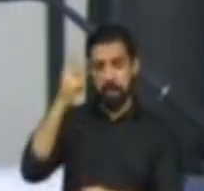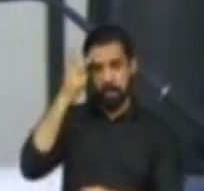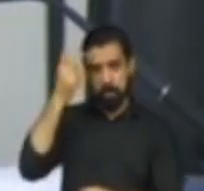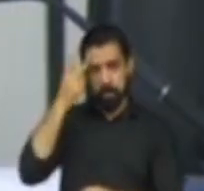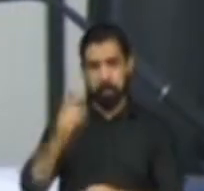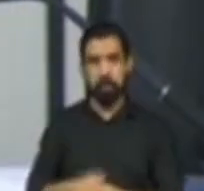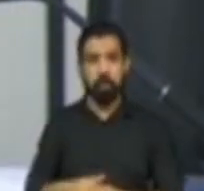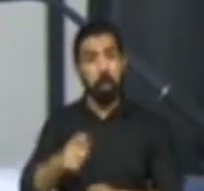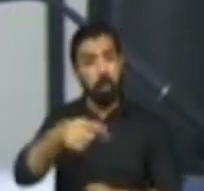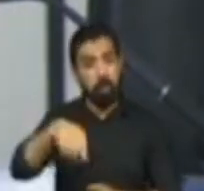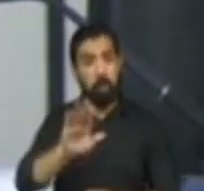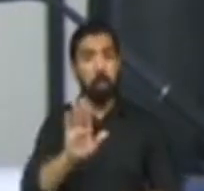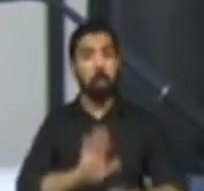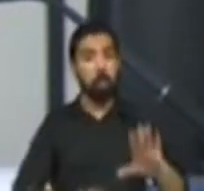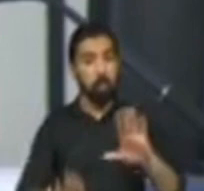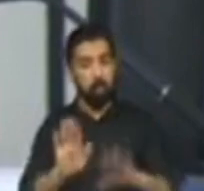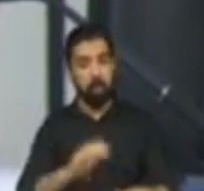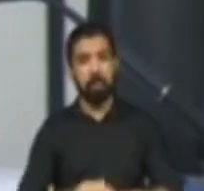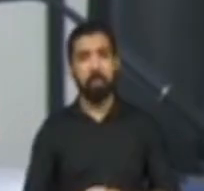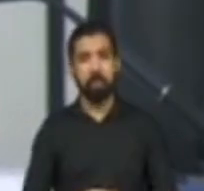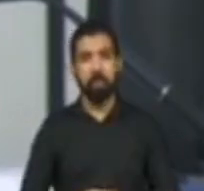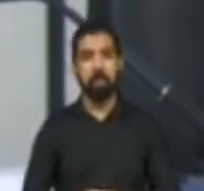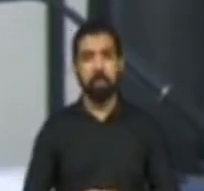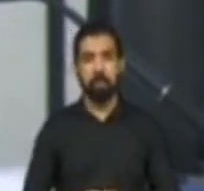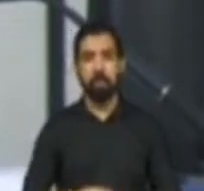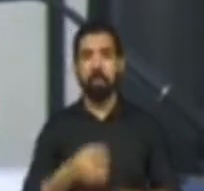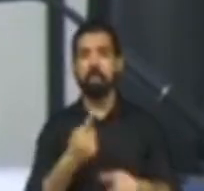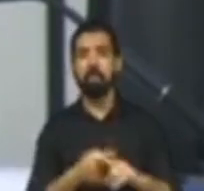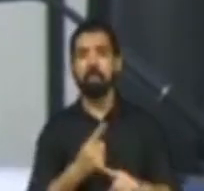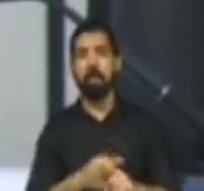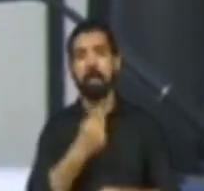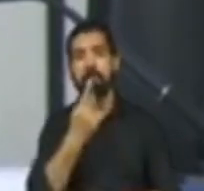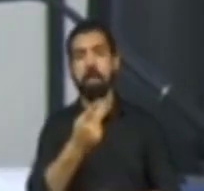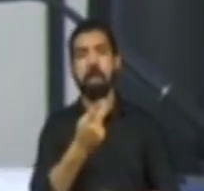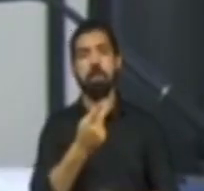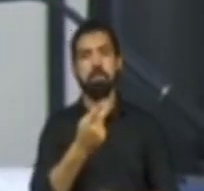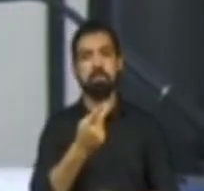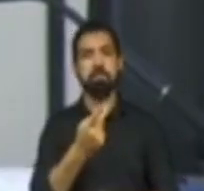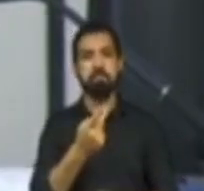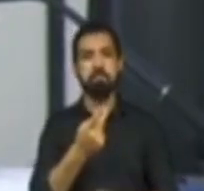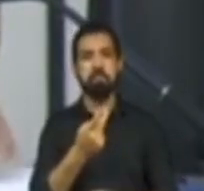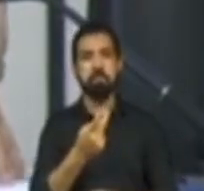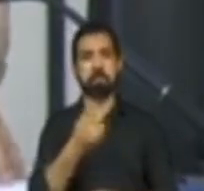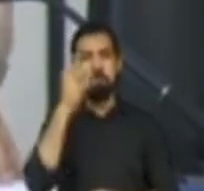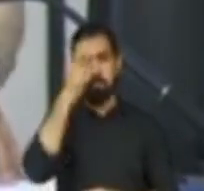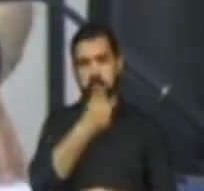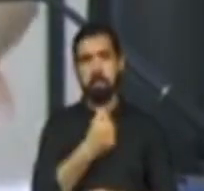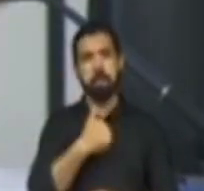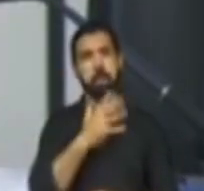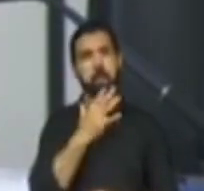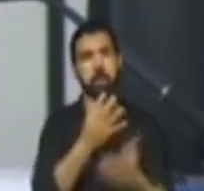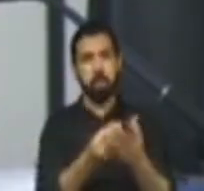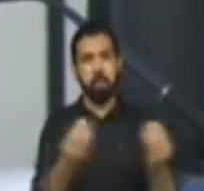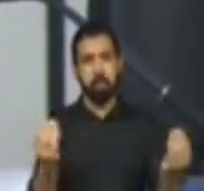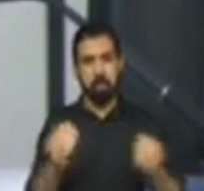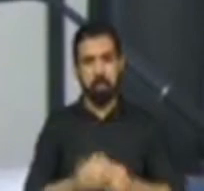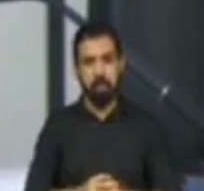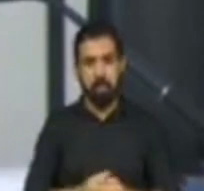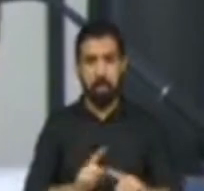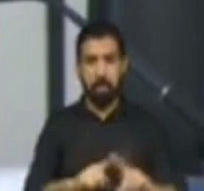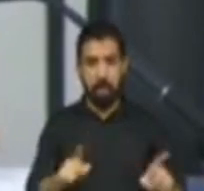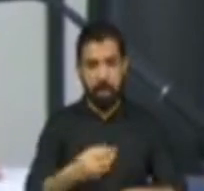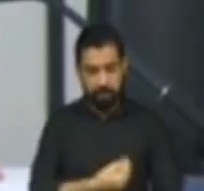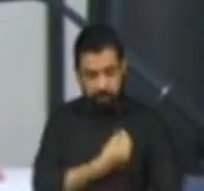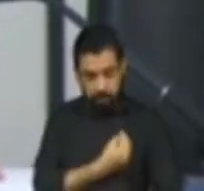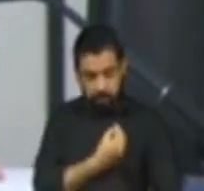tome cuidado, porque fala bonita, eu conheço um bocado aqui que fala bonito, mas viver o que